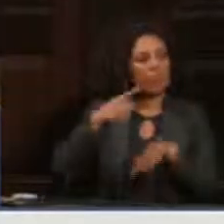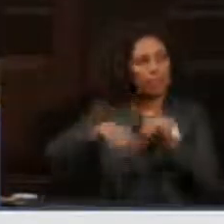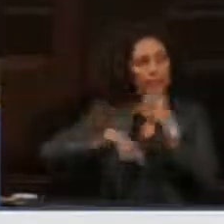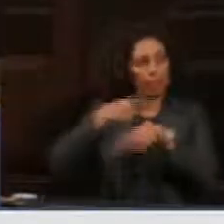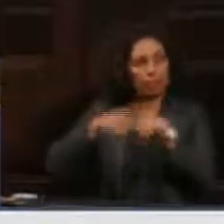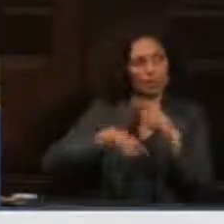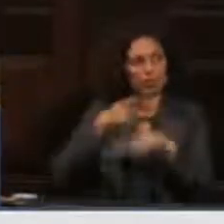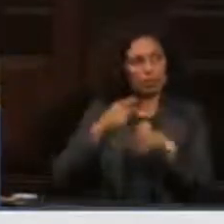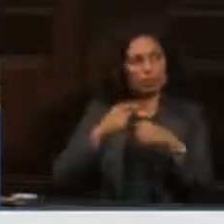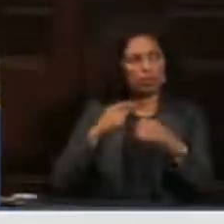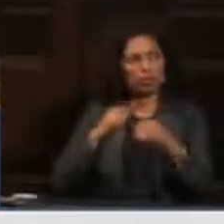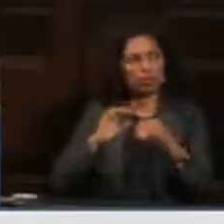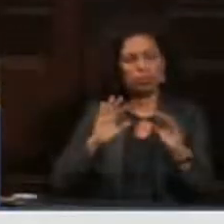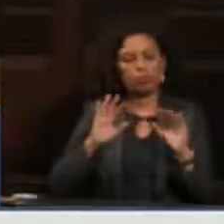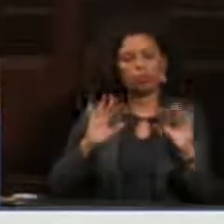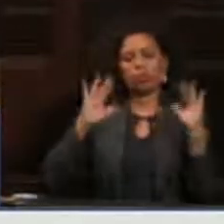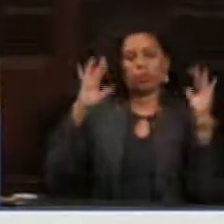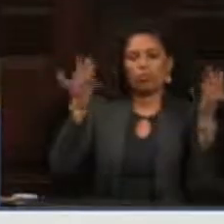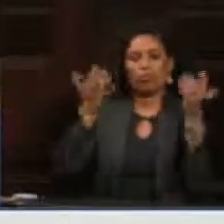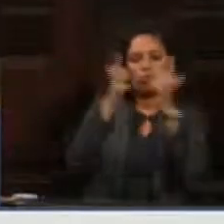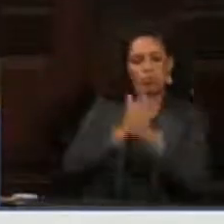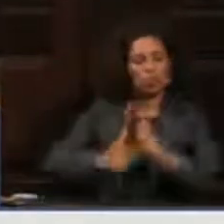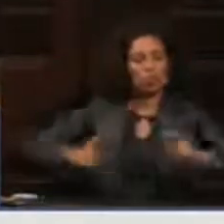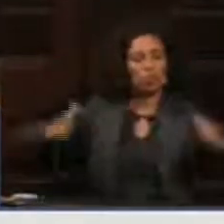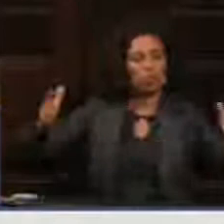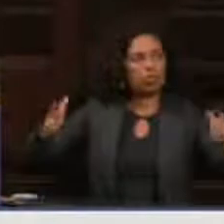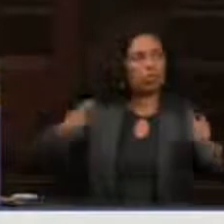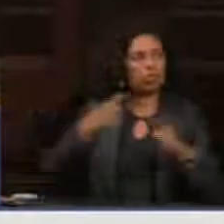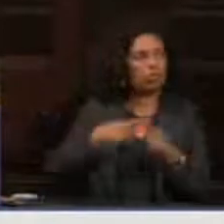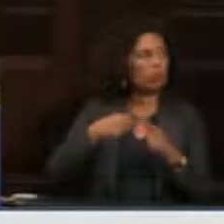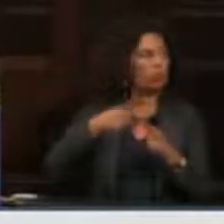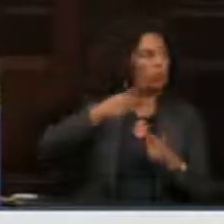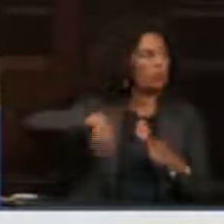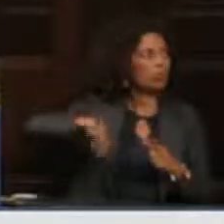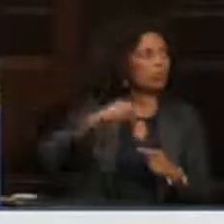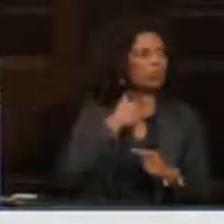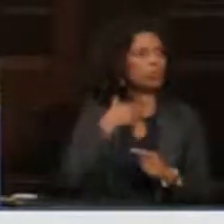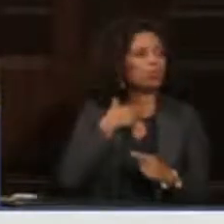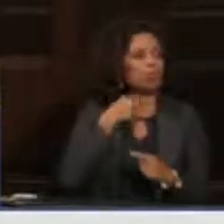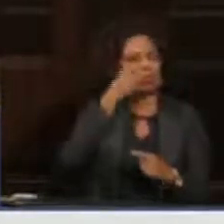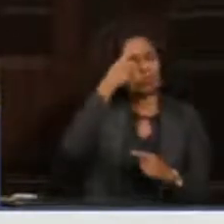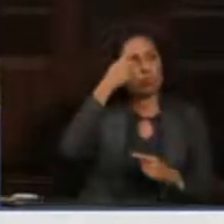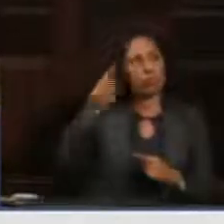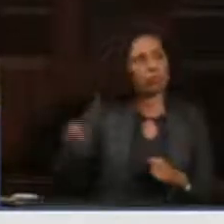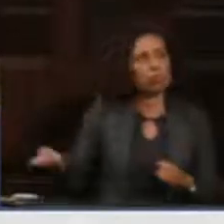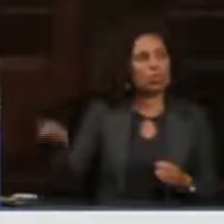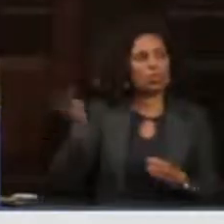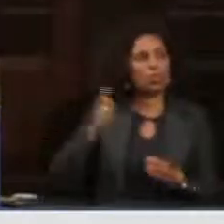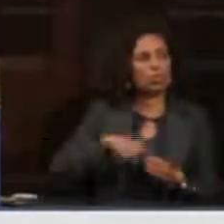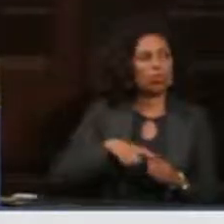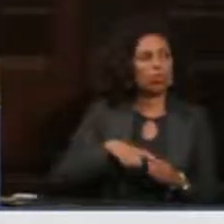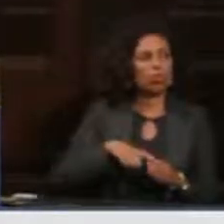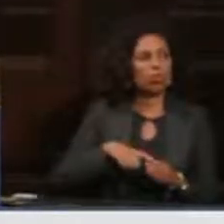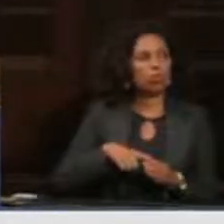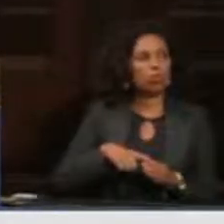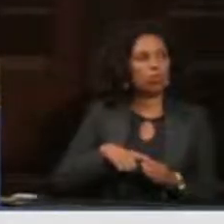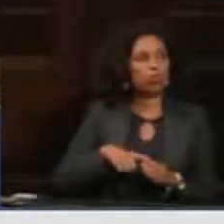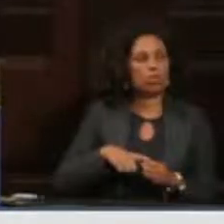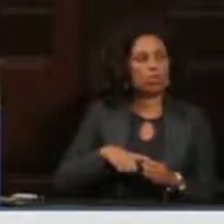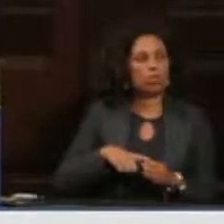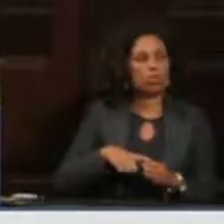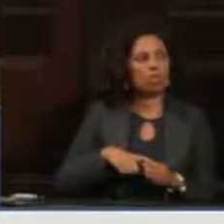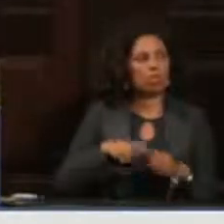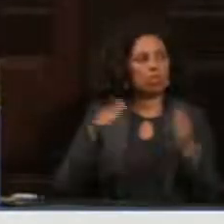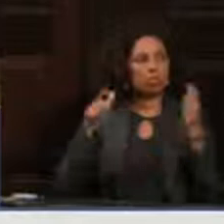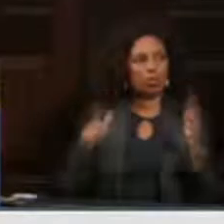grandes eventos que nós sediamos, por que não pode se pensar, presidente, em retomar com a geral?